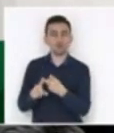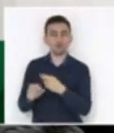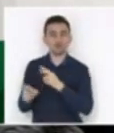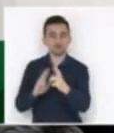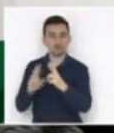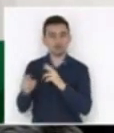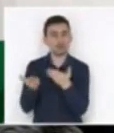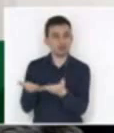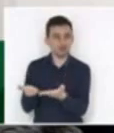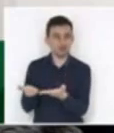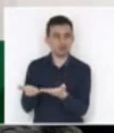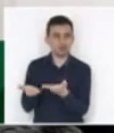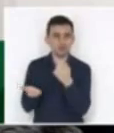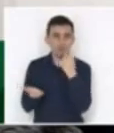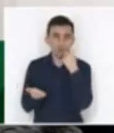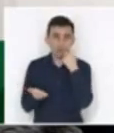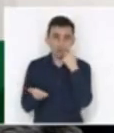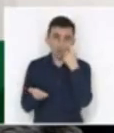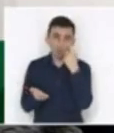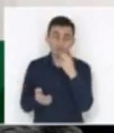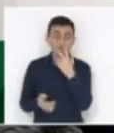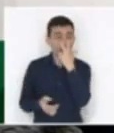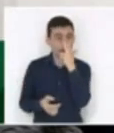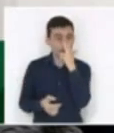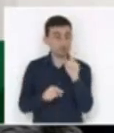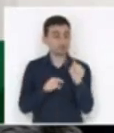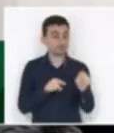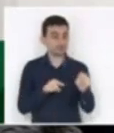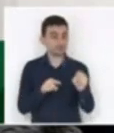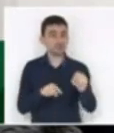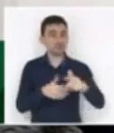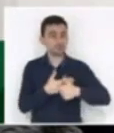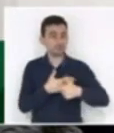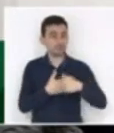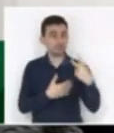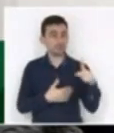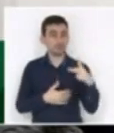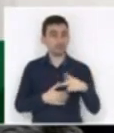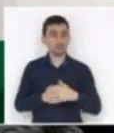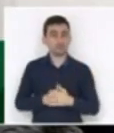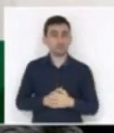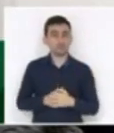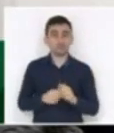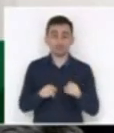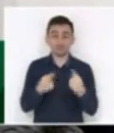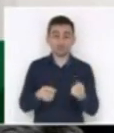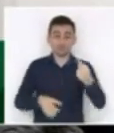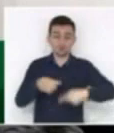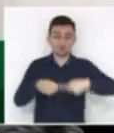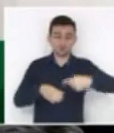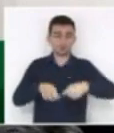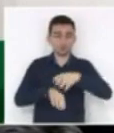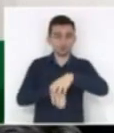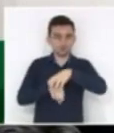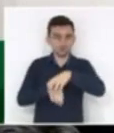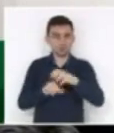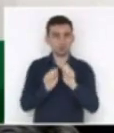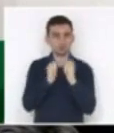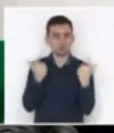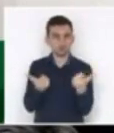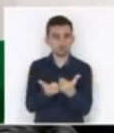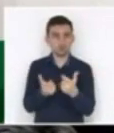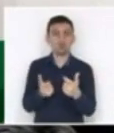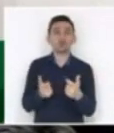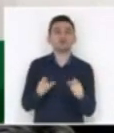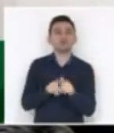papel que demonstram que estão fazendo. Por isso a Comissão de Transportes, a Assembleia Legislativa, o Fórum